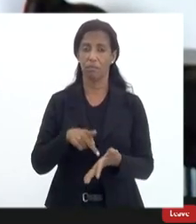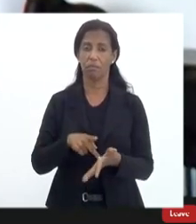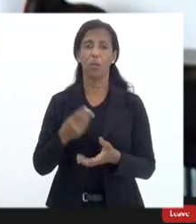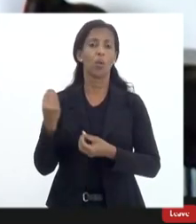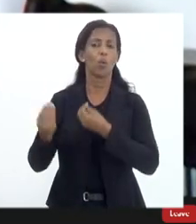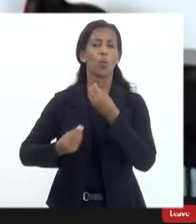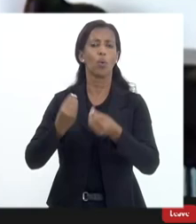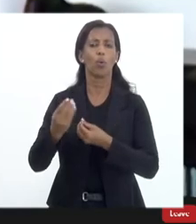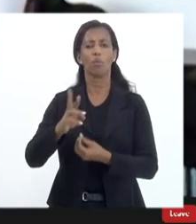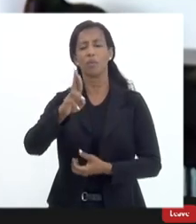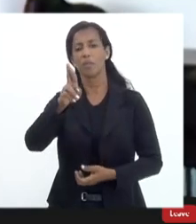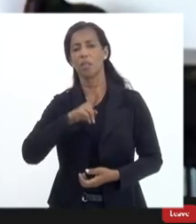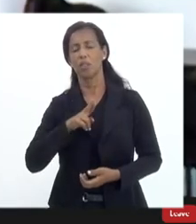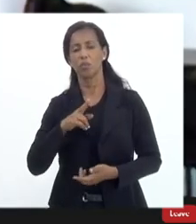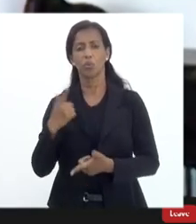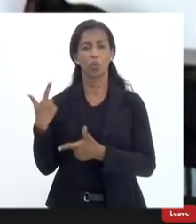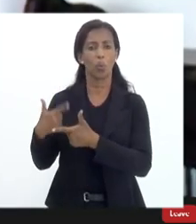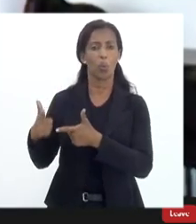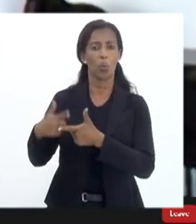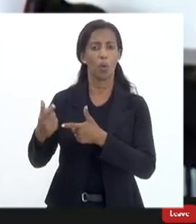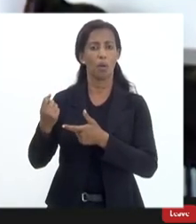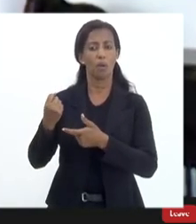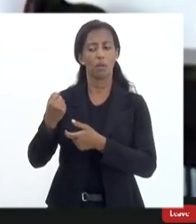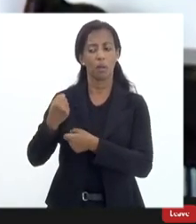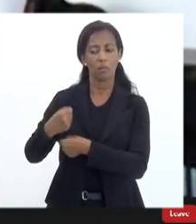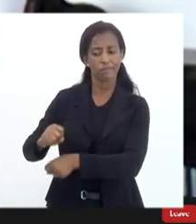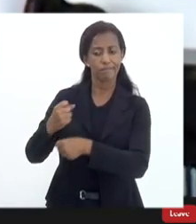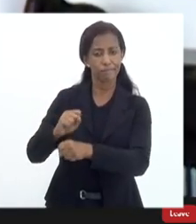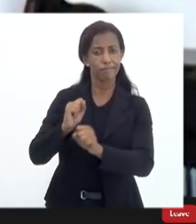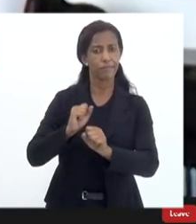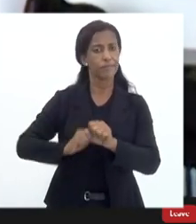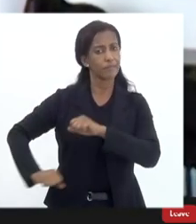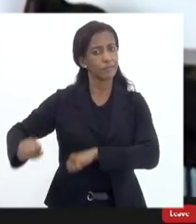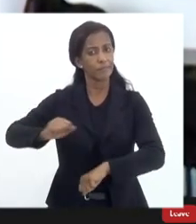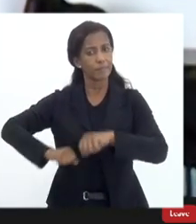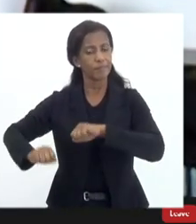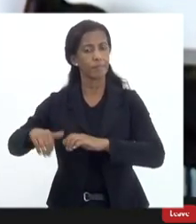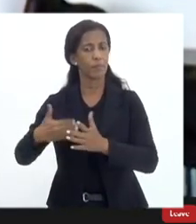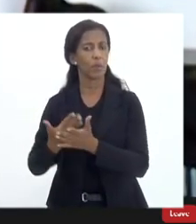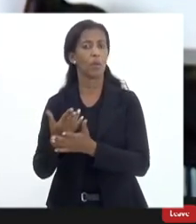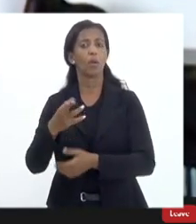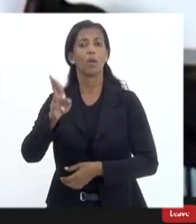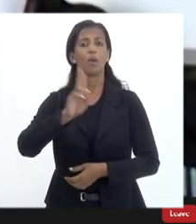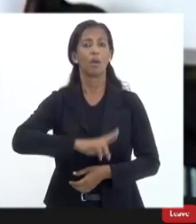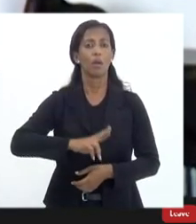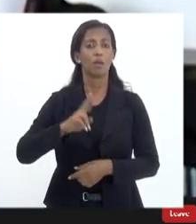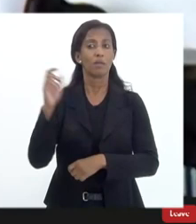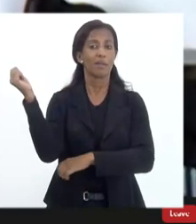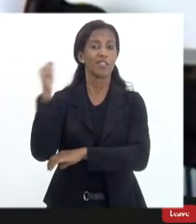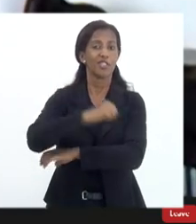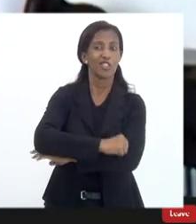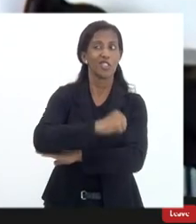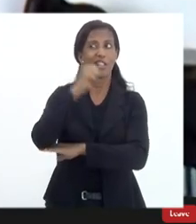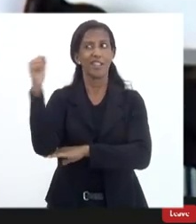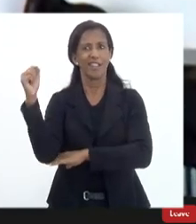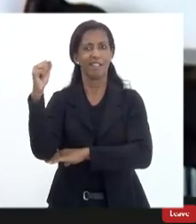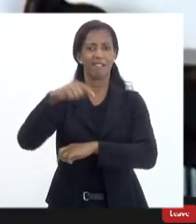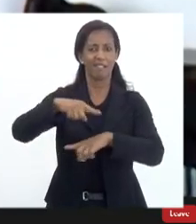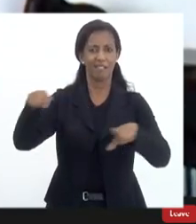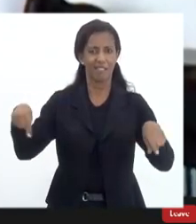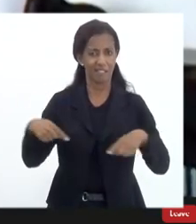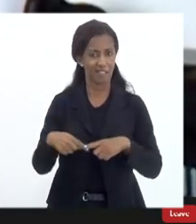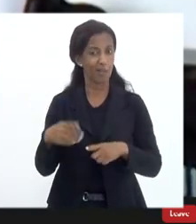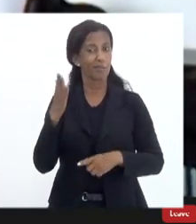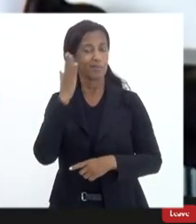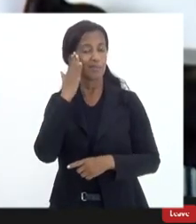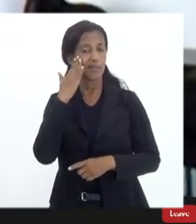vai ser respondido ao problema da limpeza nas escolas. A gente precisa ver como é que vai ser respondido ao problema da ventilação nas salas de aula. A gente